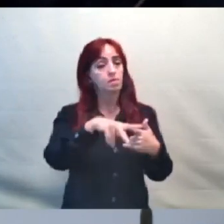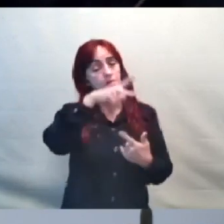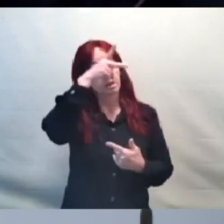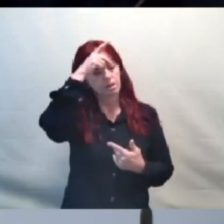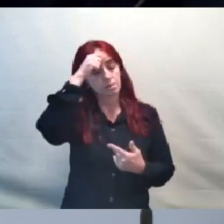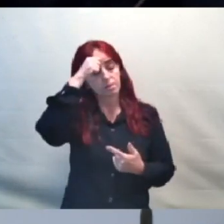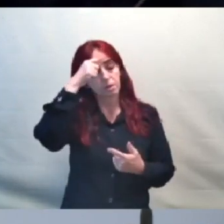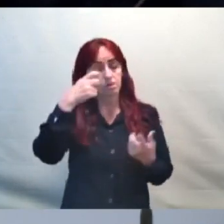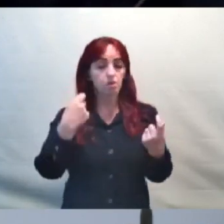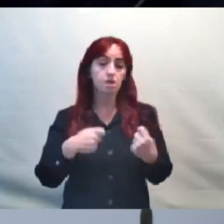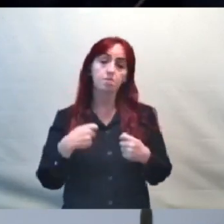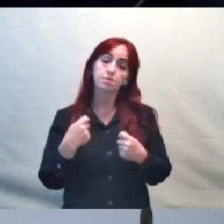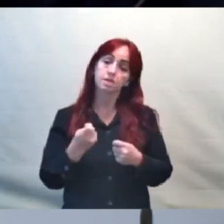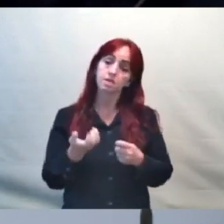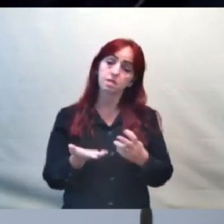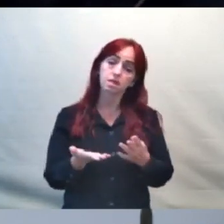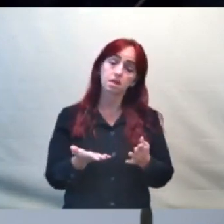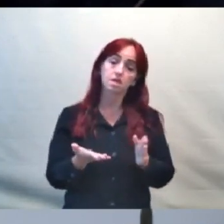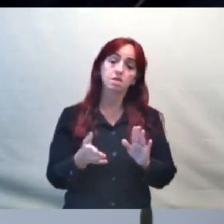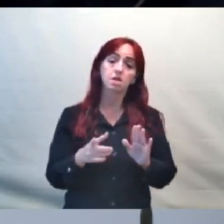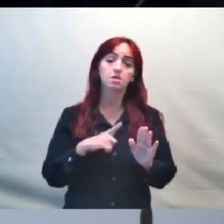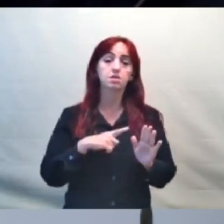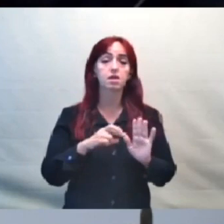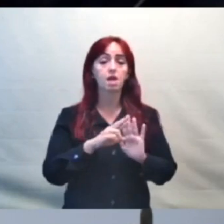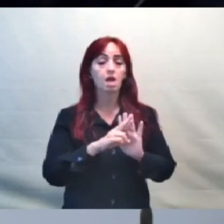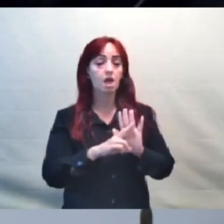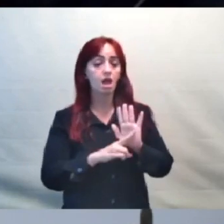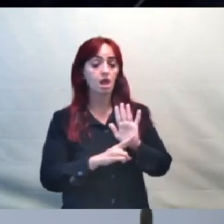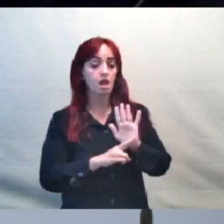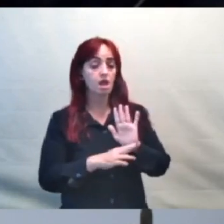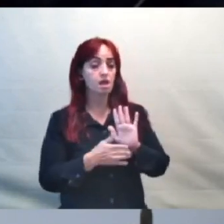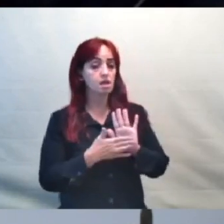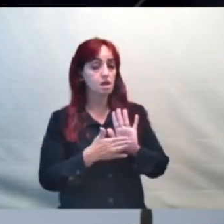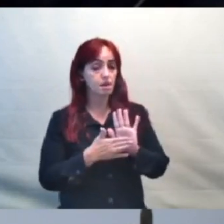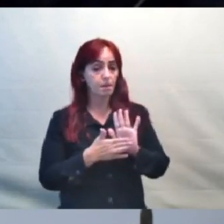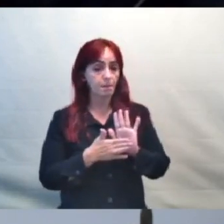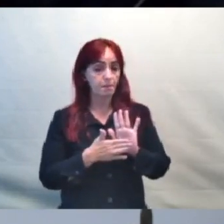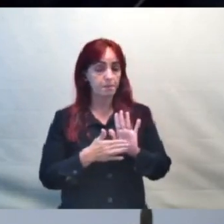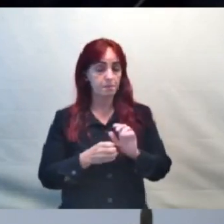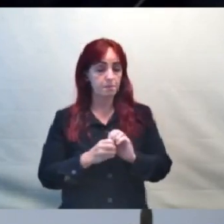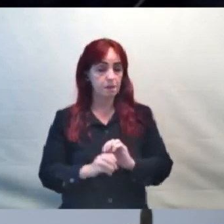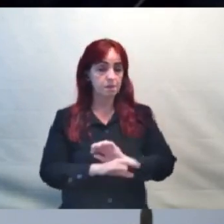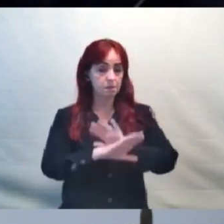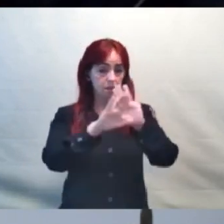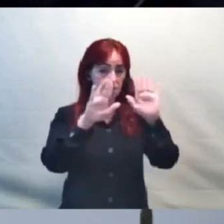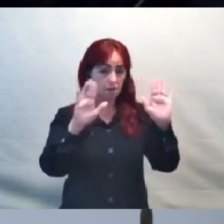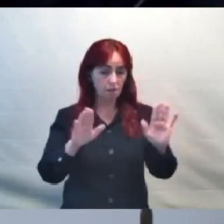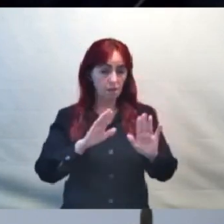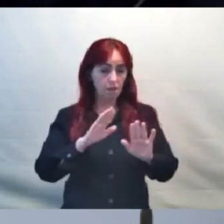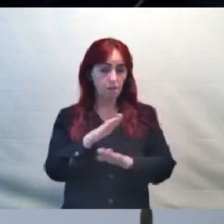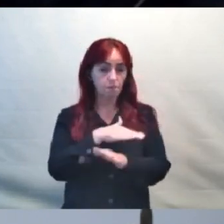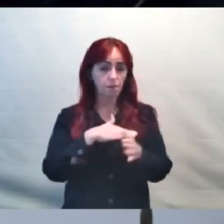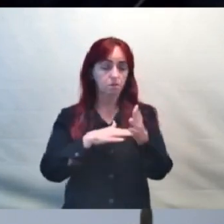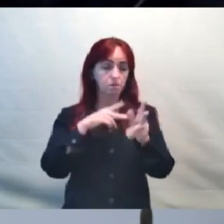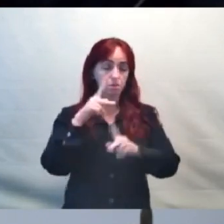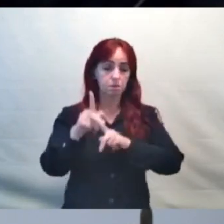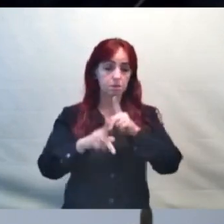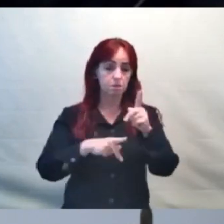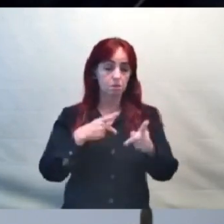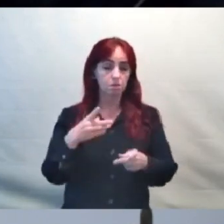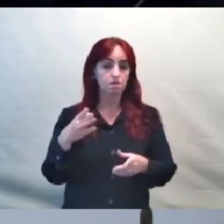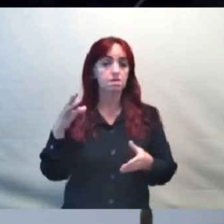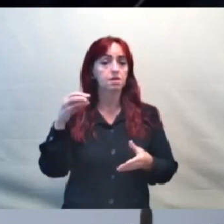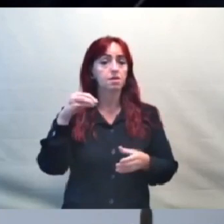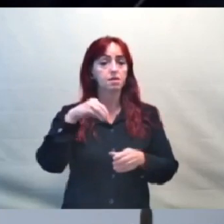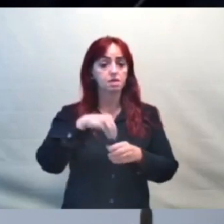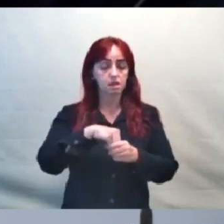colocar realmente uma regra que seja mais palatável para todos que estão envolvidos dentro do processo. E, por fim, a última pergunta que eu gostaria